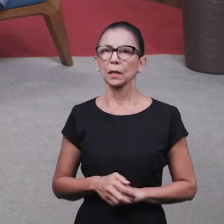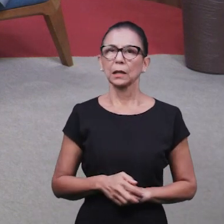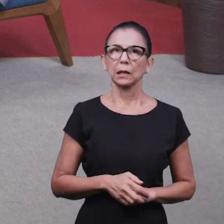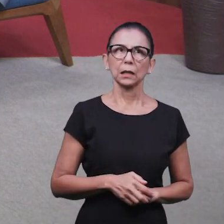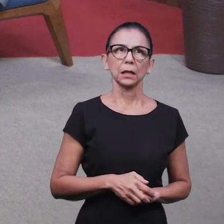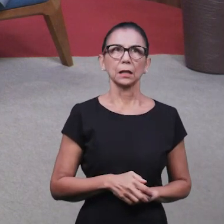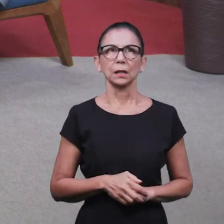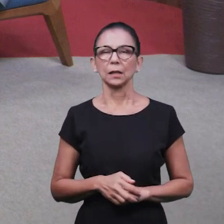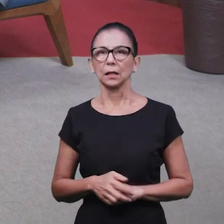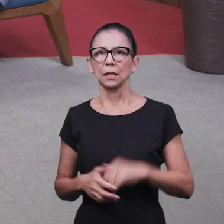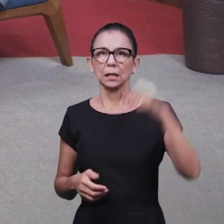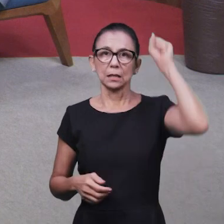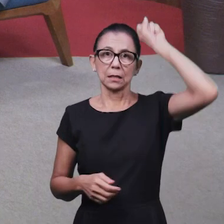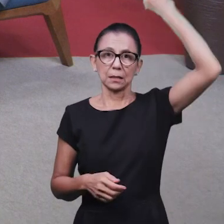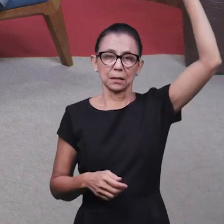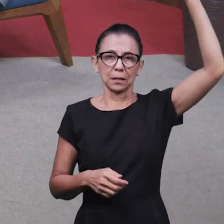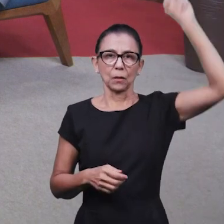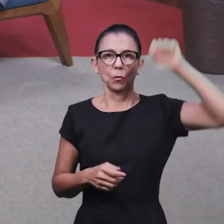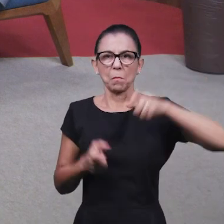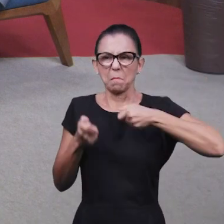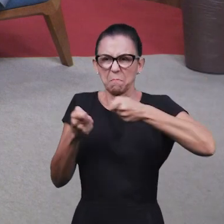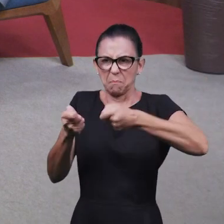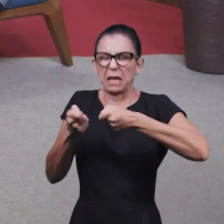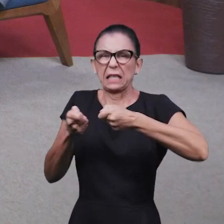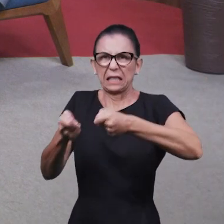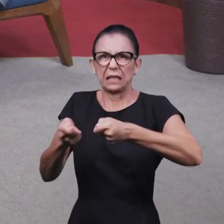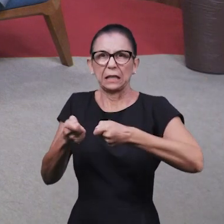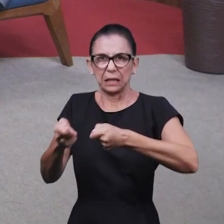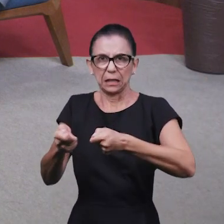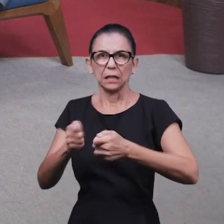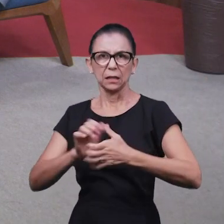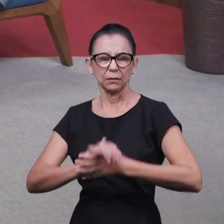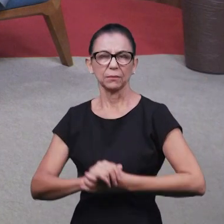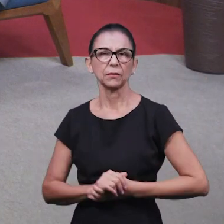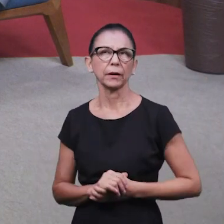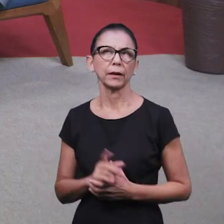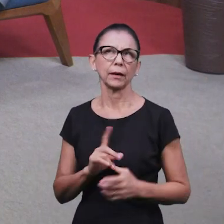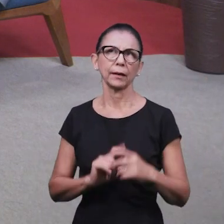era uma perseguição superficial. O objetivo não era um